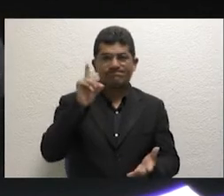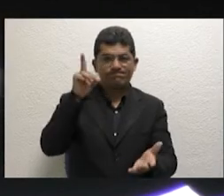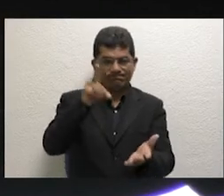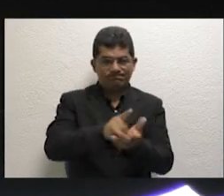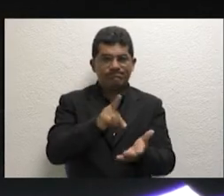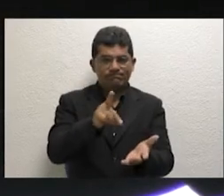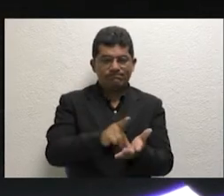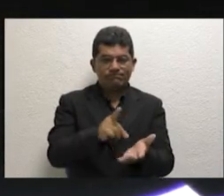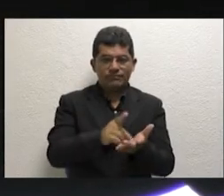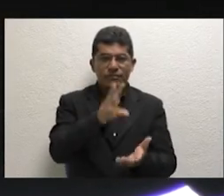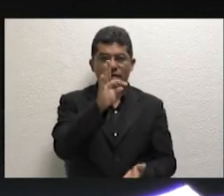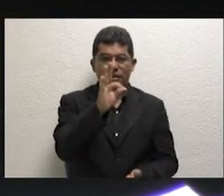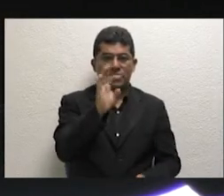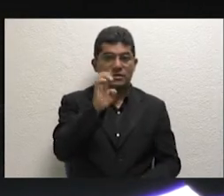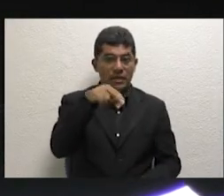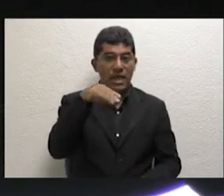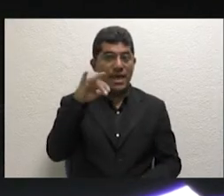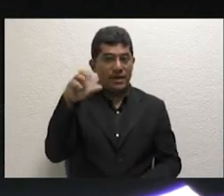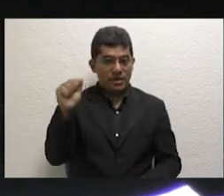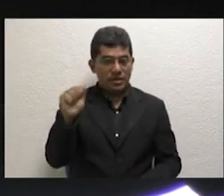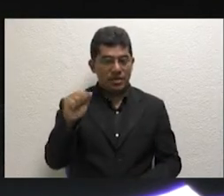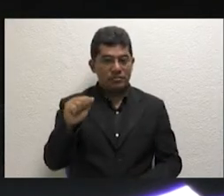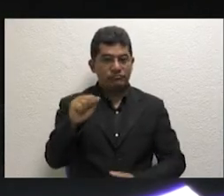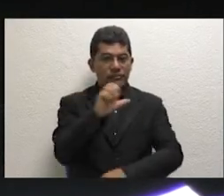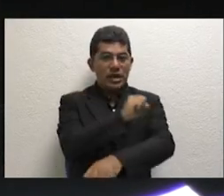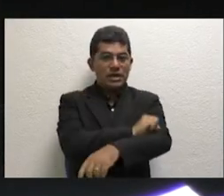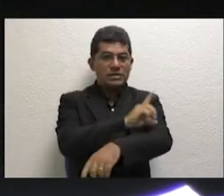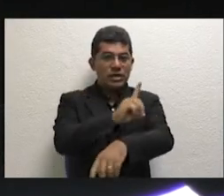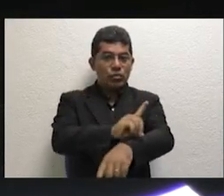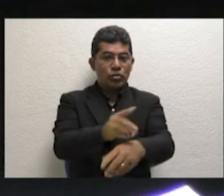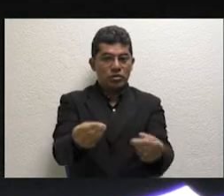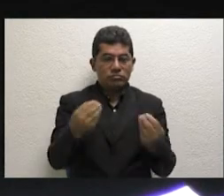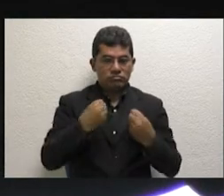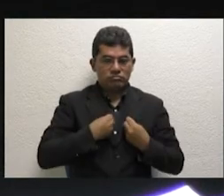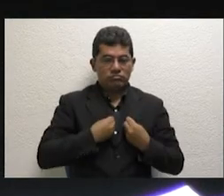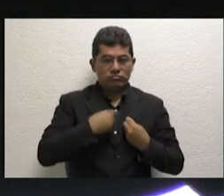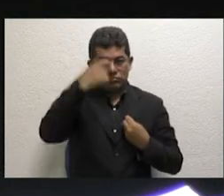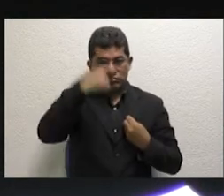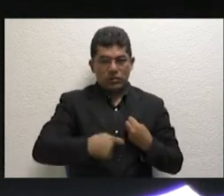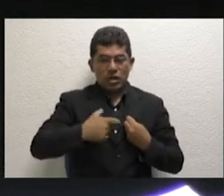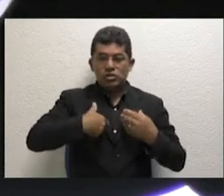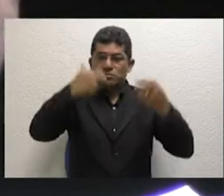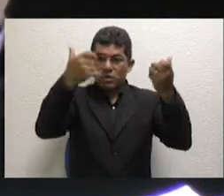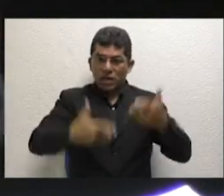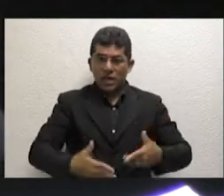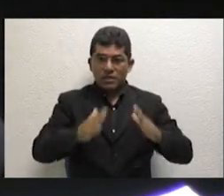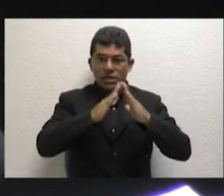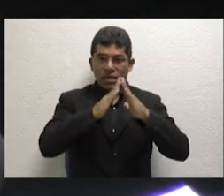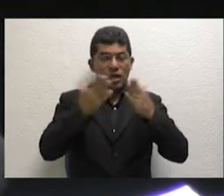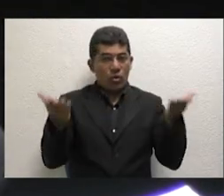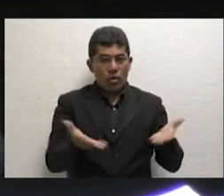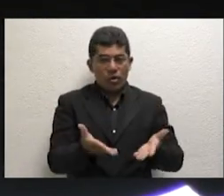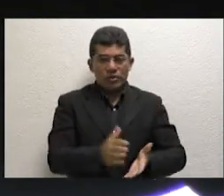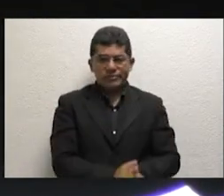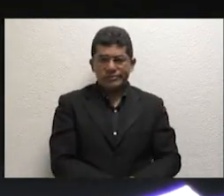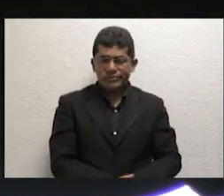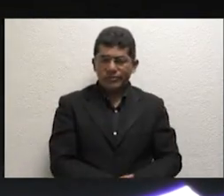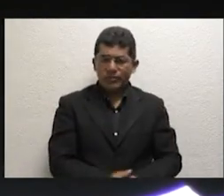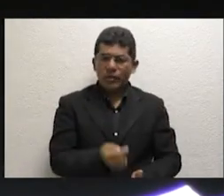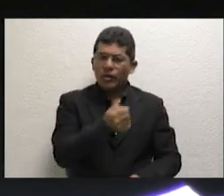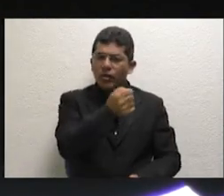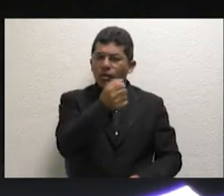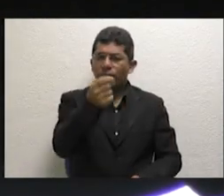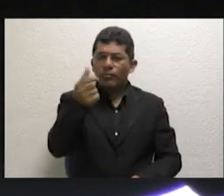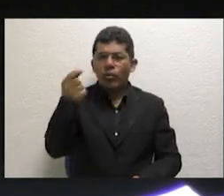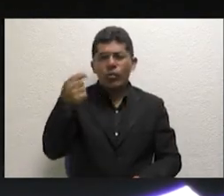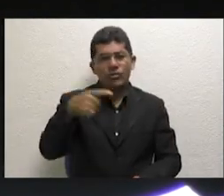técnica que a seduc passou para explicar nesta casa e e poucos são os